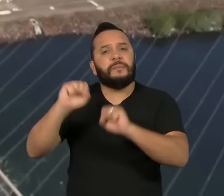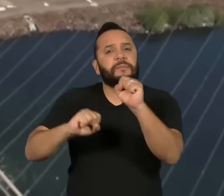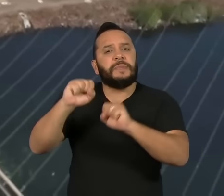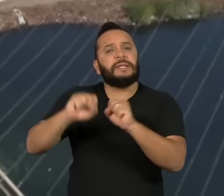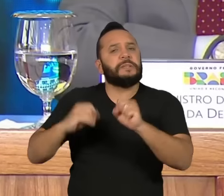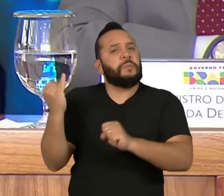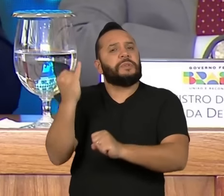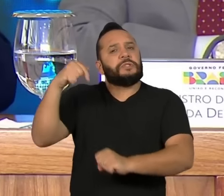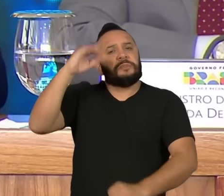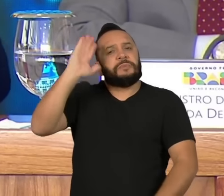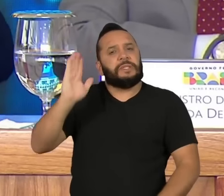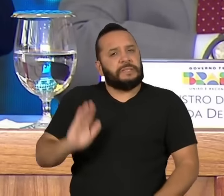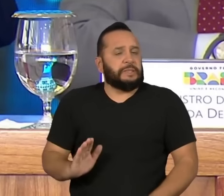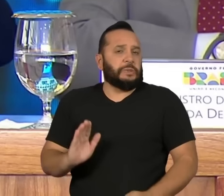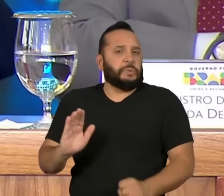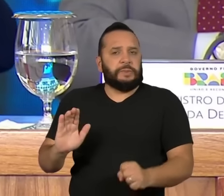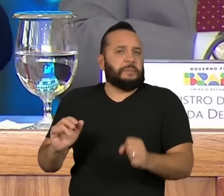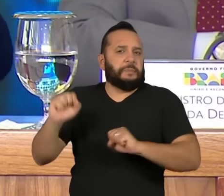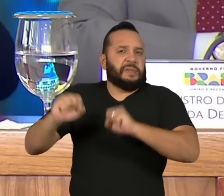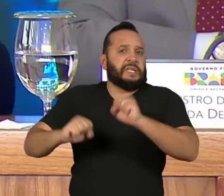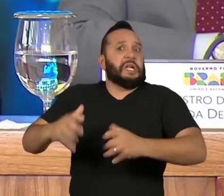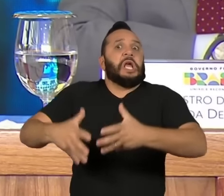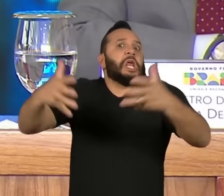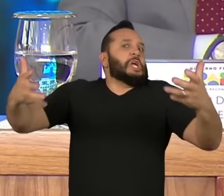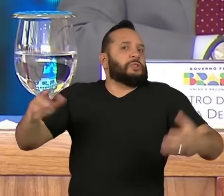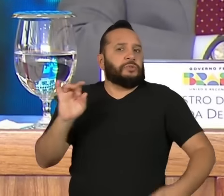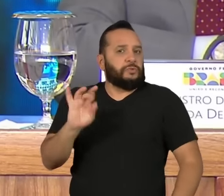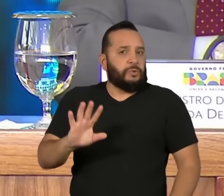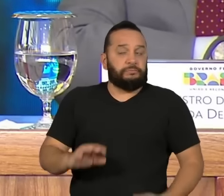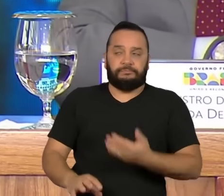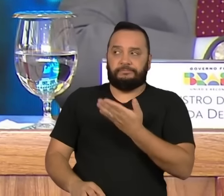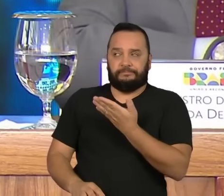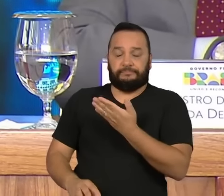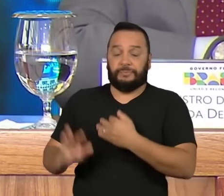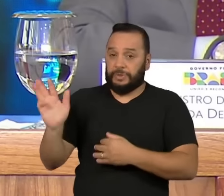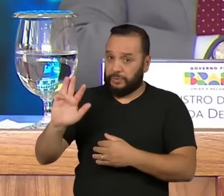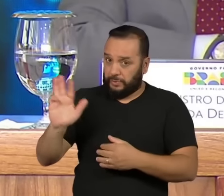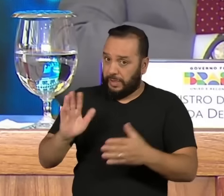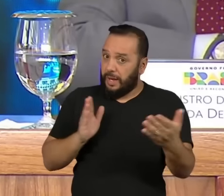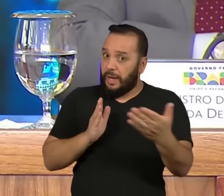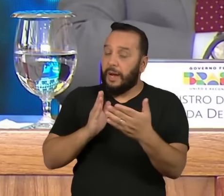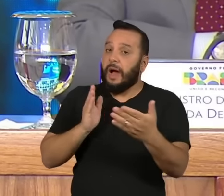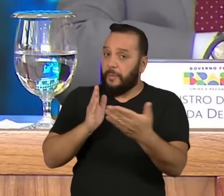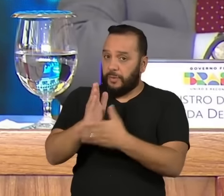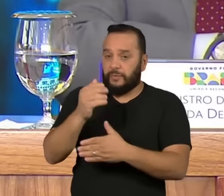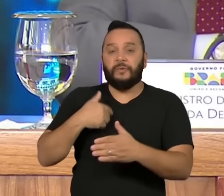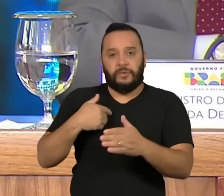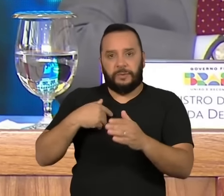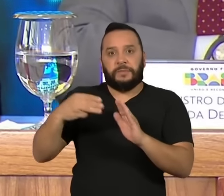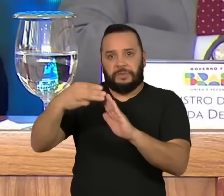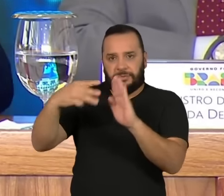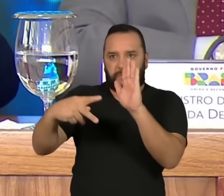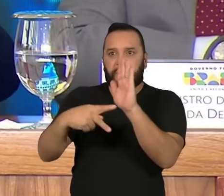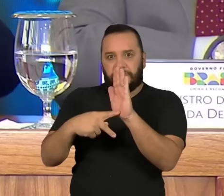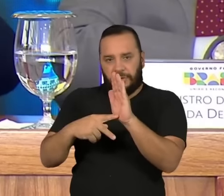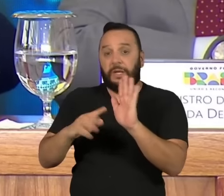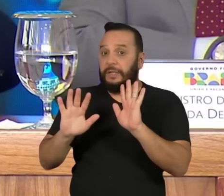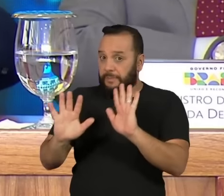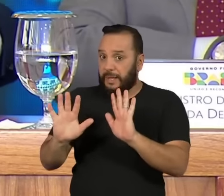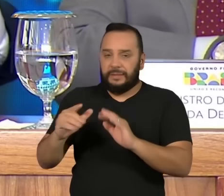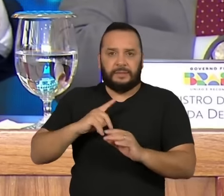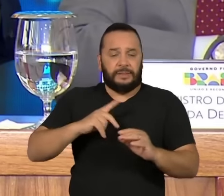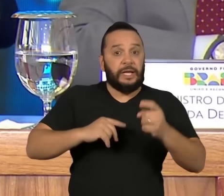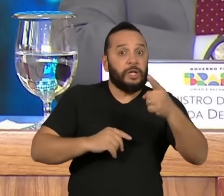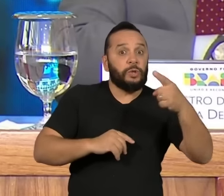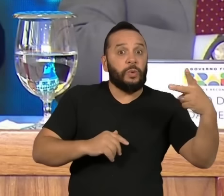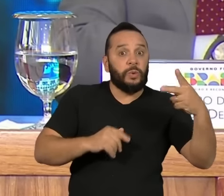o país. A medida provisória assinada pelo presidente Lula, que determina prazo de 12 meses para análise por uma